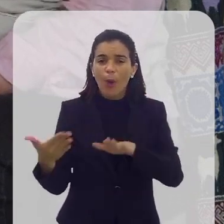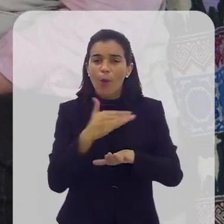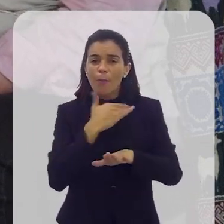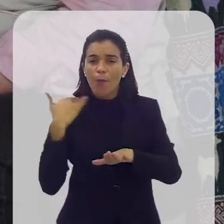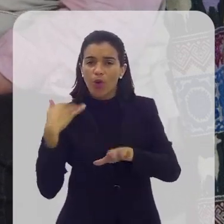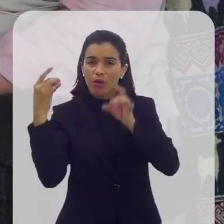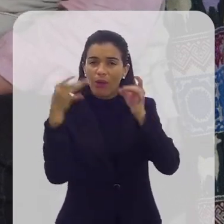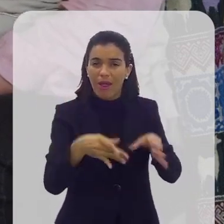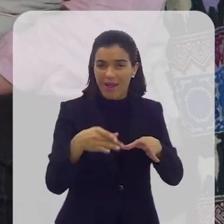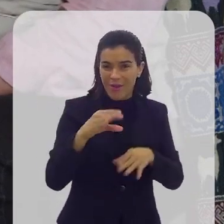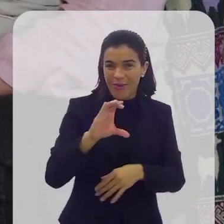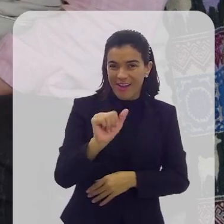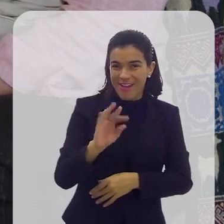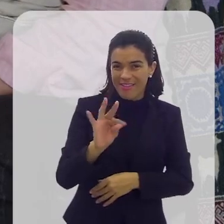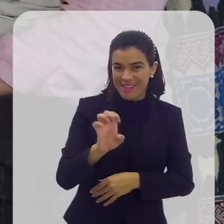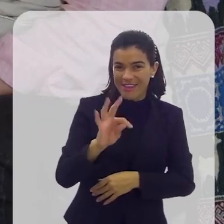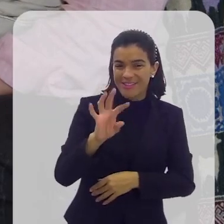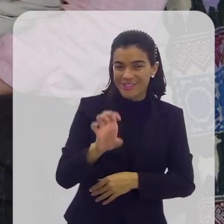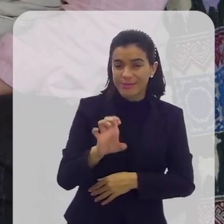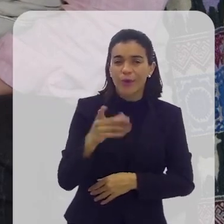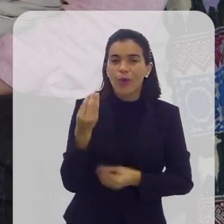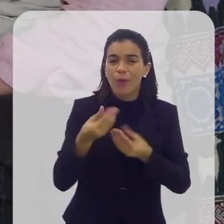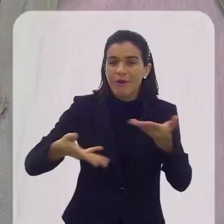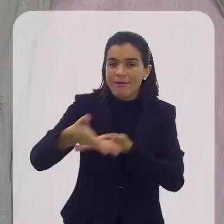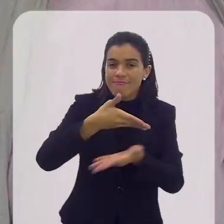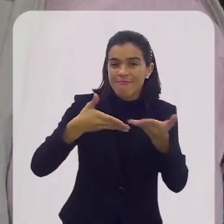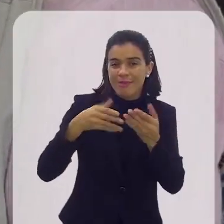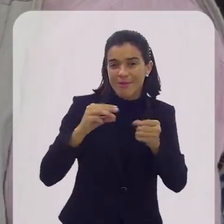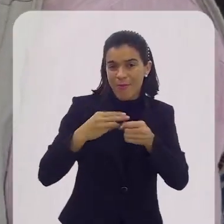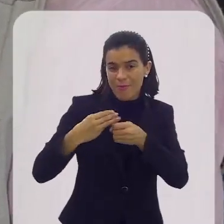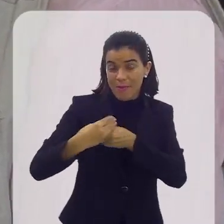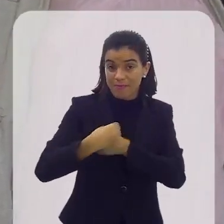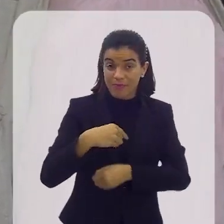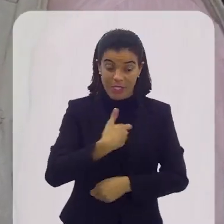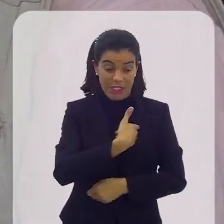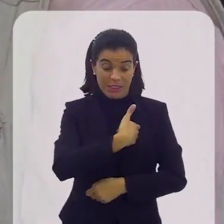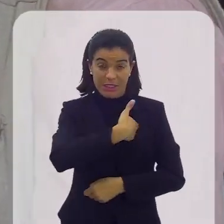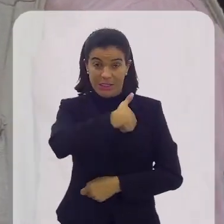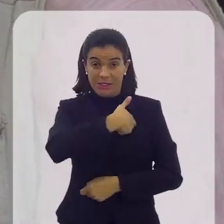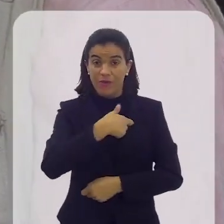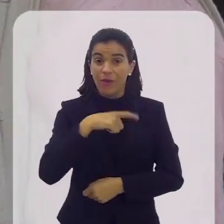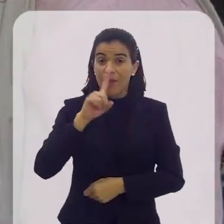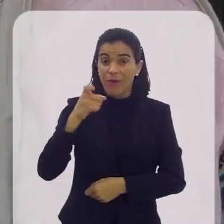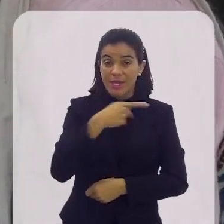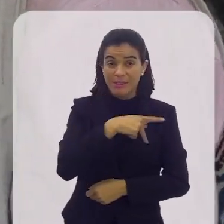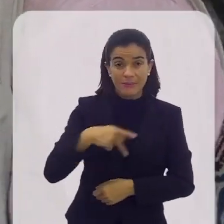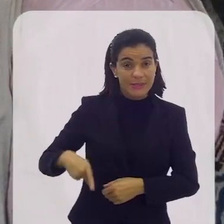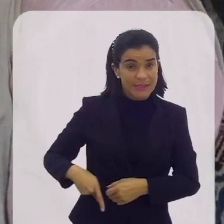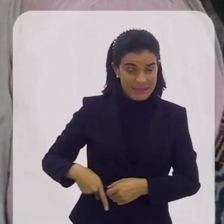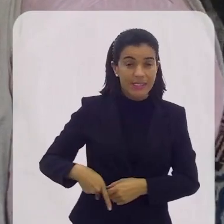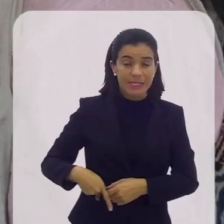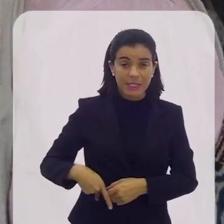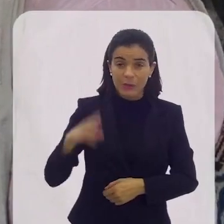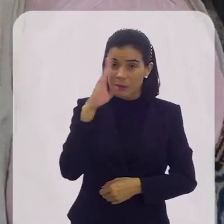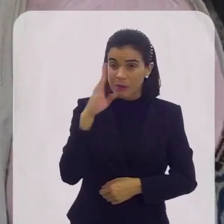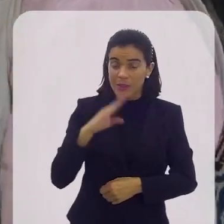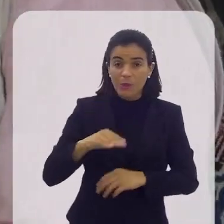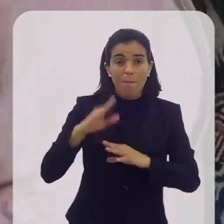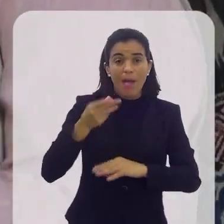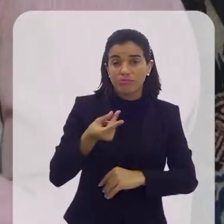do Catete e lá em Brasília o Catetinho, que foi construído por Oscar Niemeyer e Lúcio Costa,